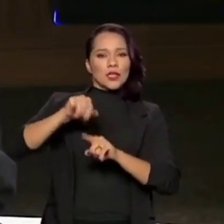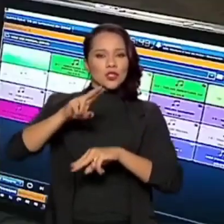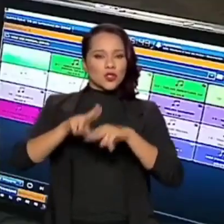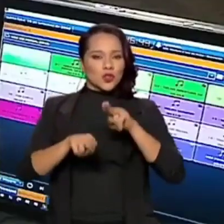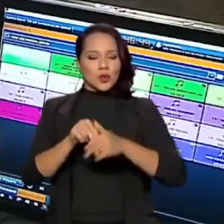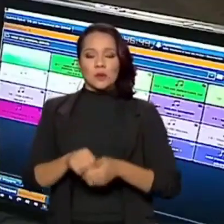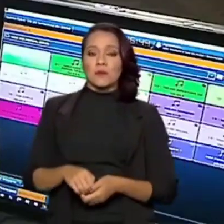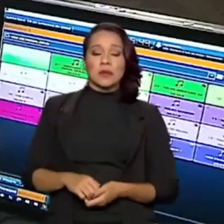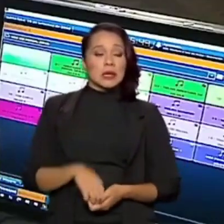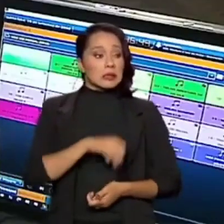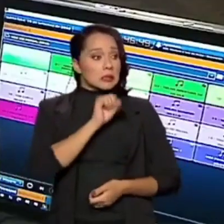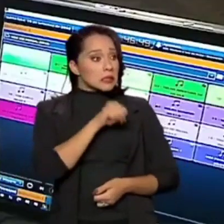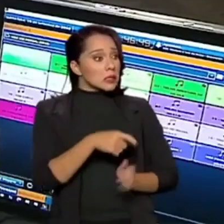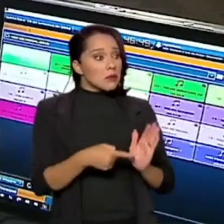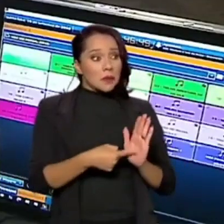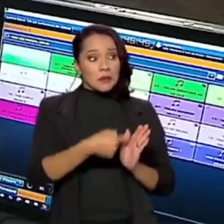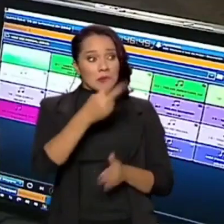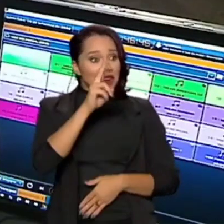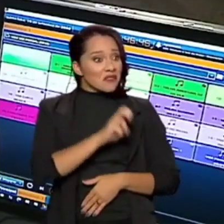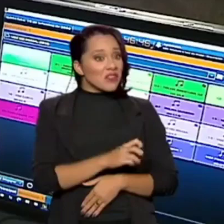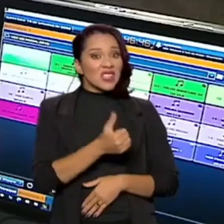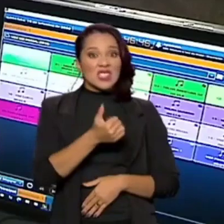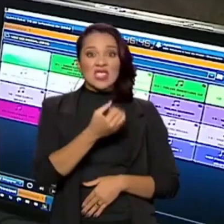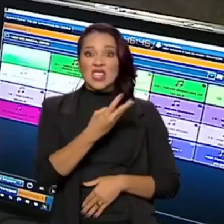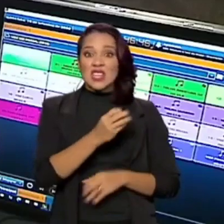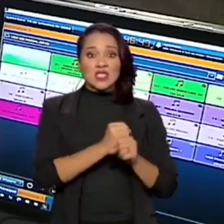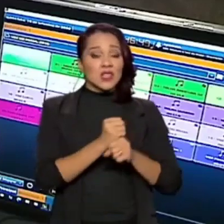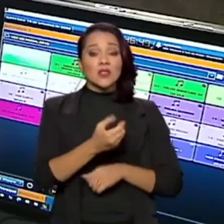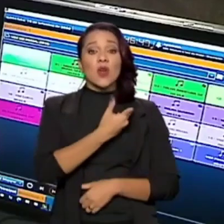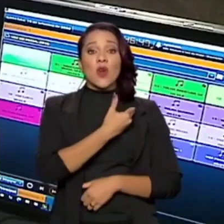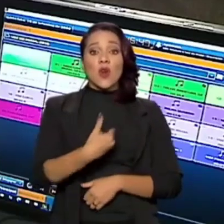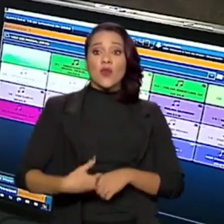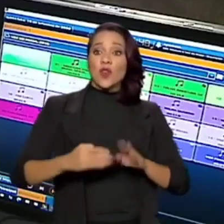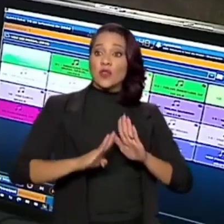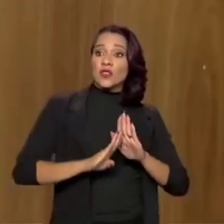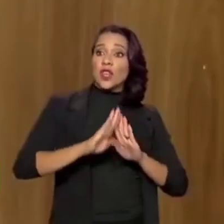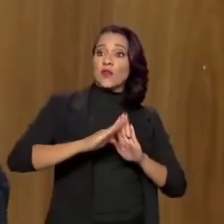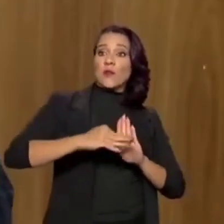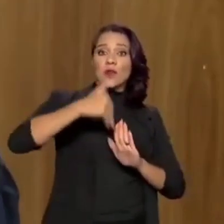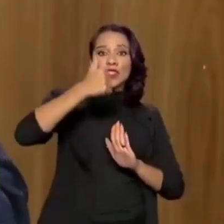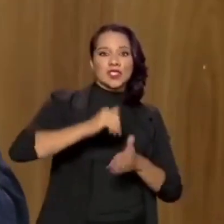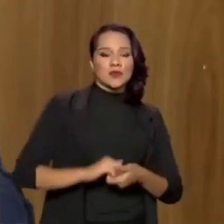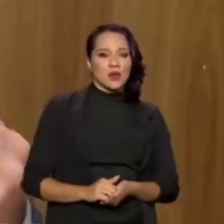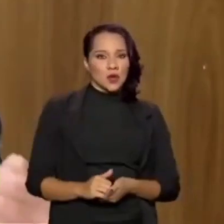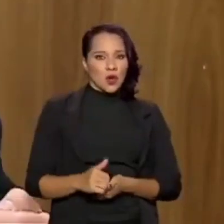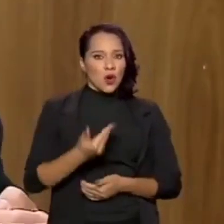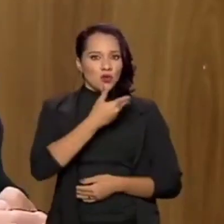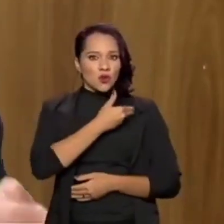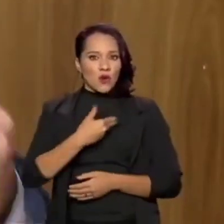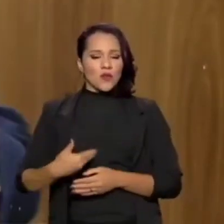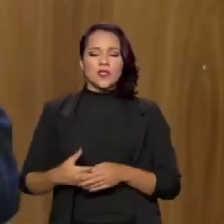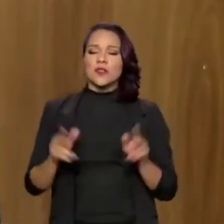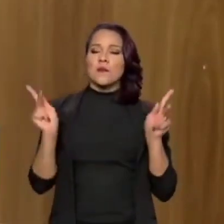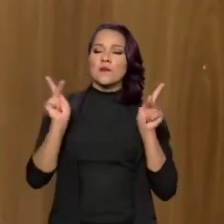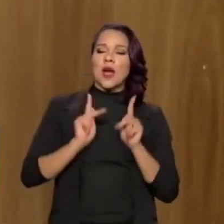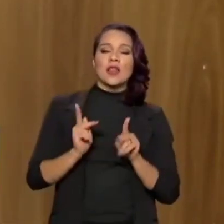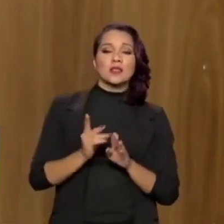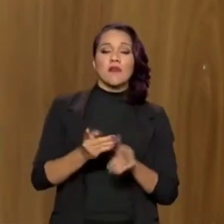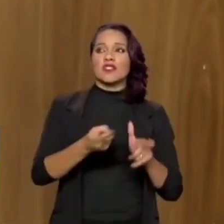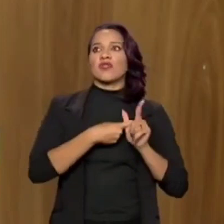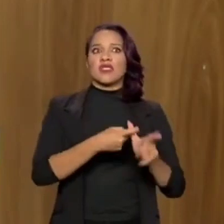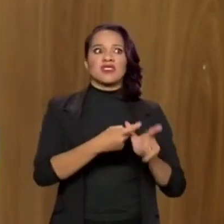Sim. Pela primeira vez em 13 anos o governo tem um superávit. Quer dizer, os governos que estavam em paz viviam em